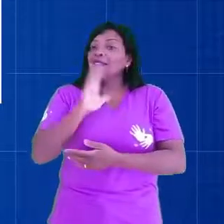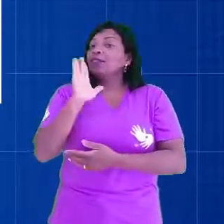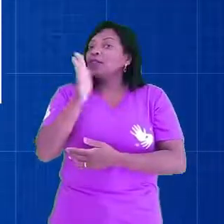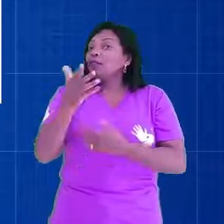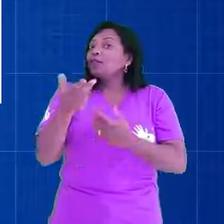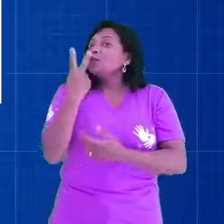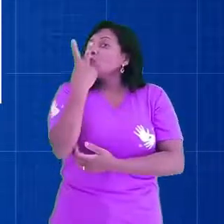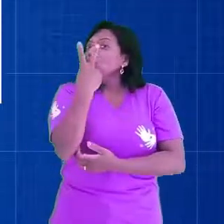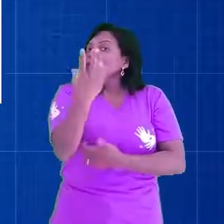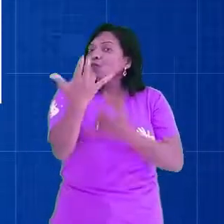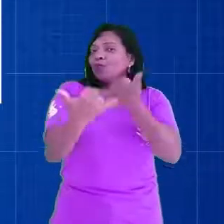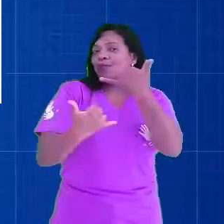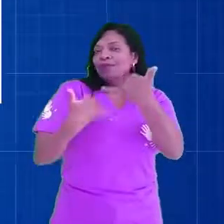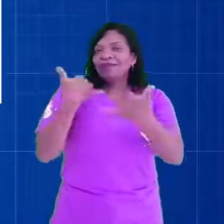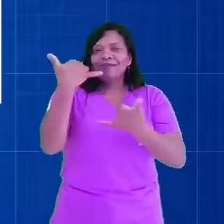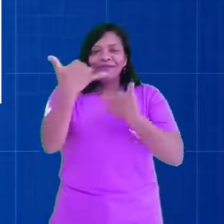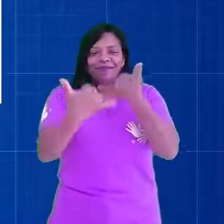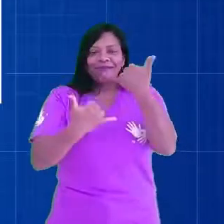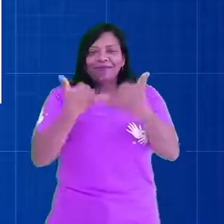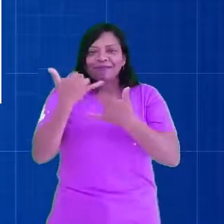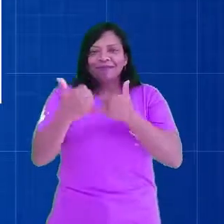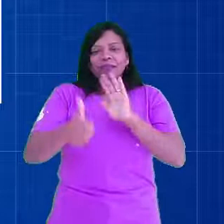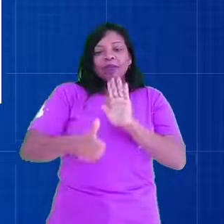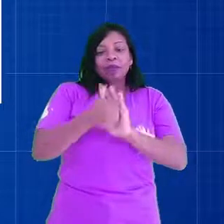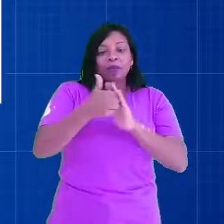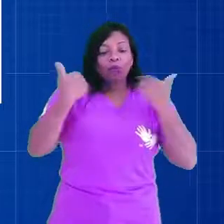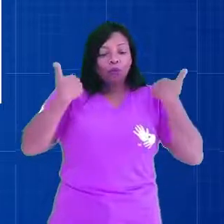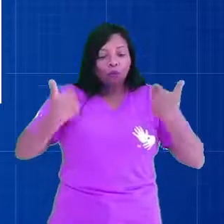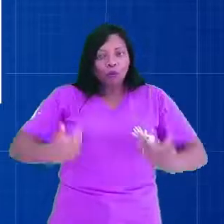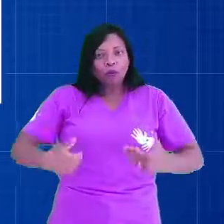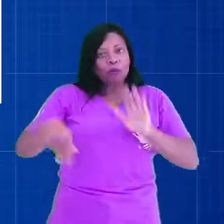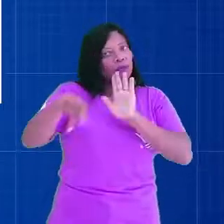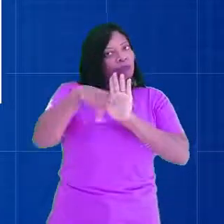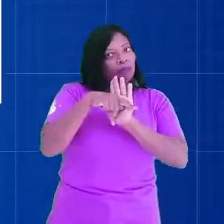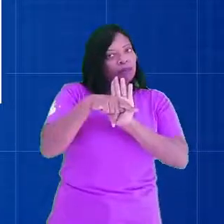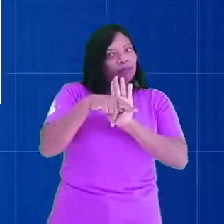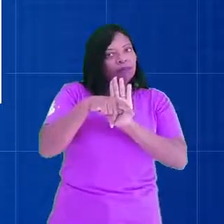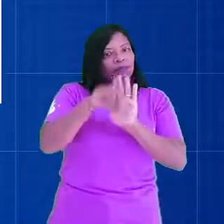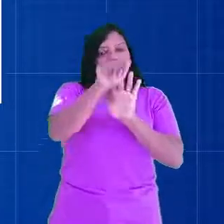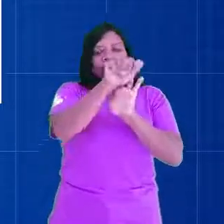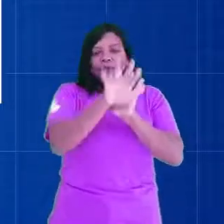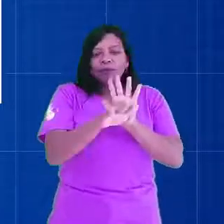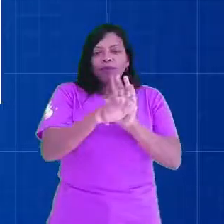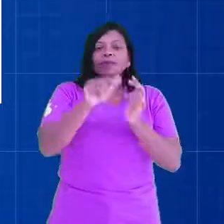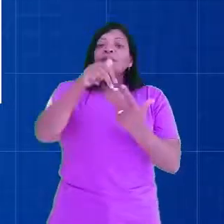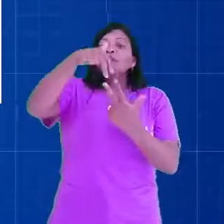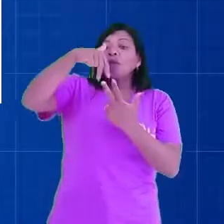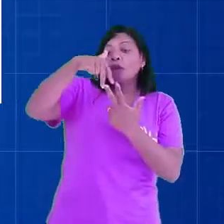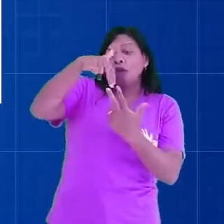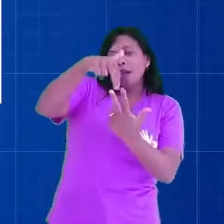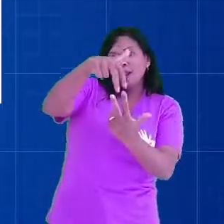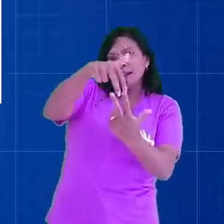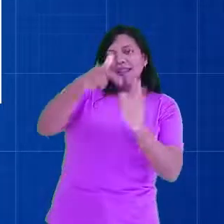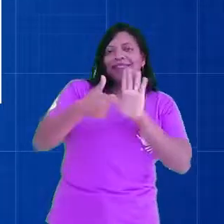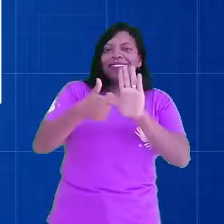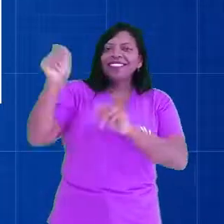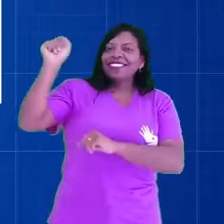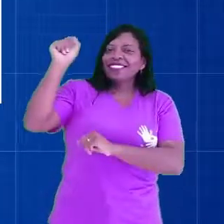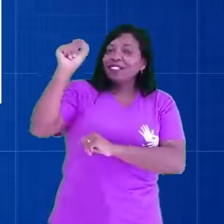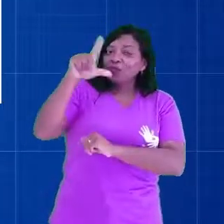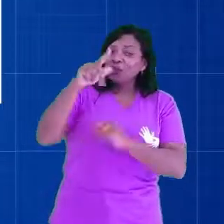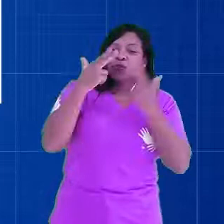brincadeiras. Brincar com o próprio corpo, usando a fonte de luz natural,